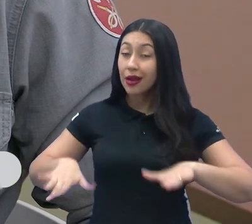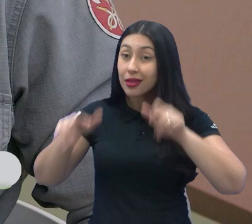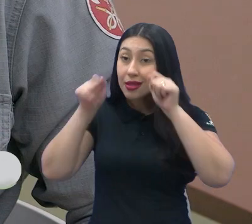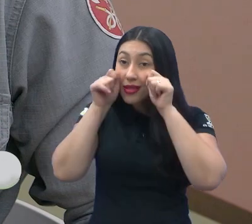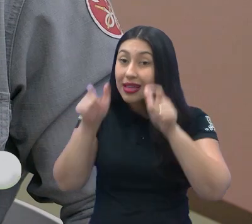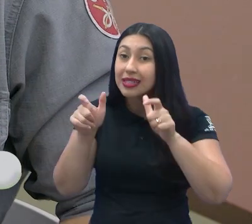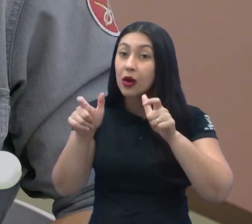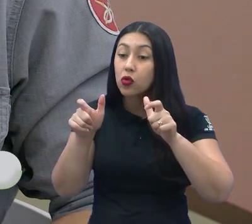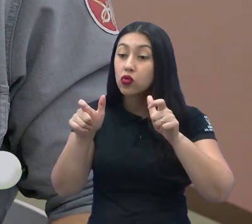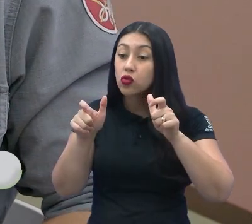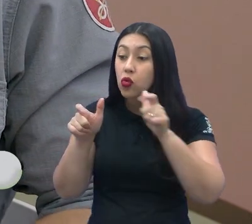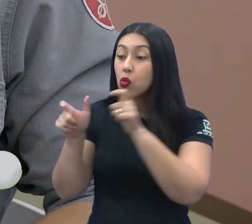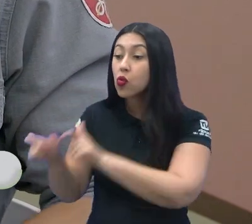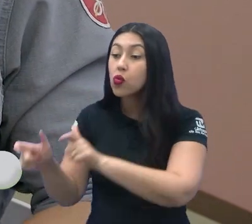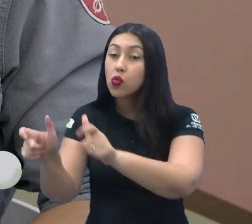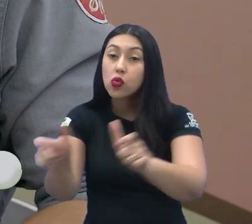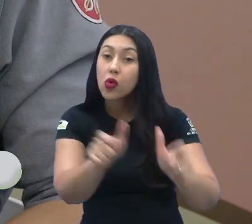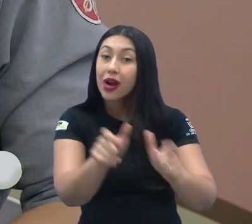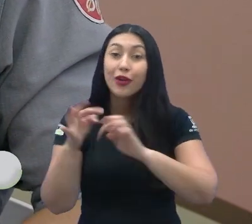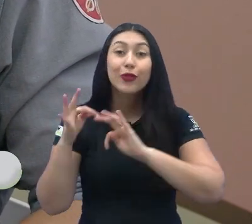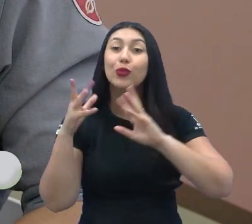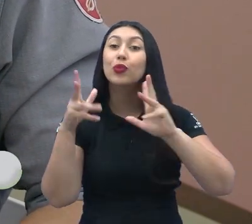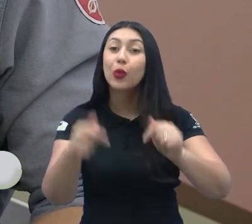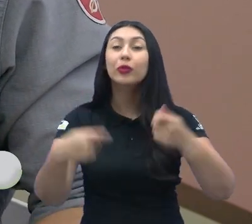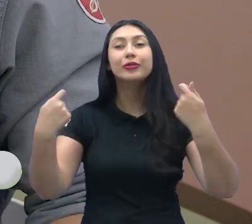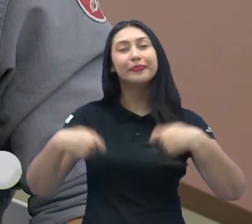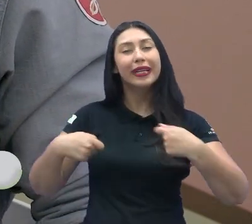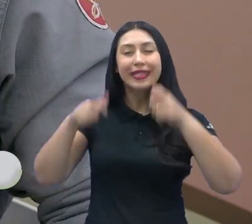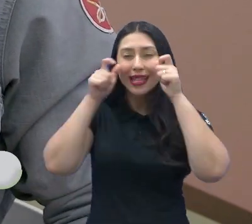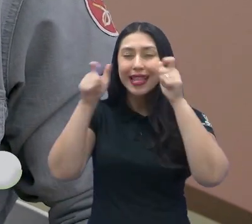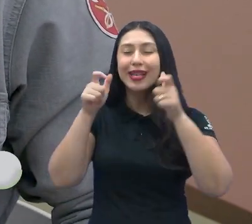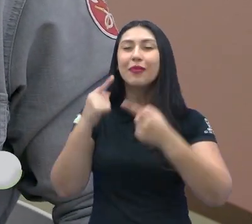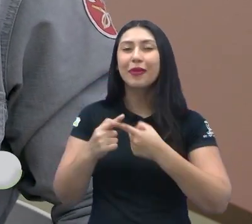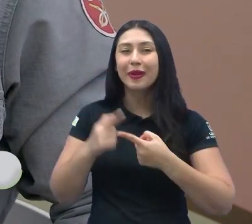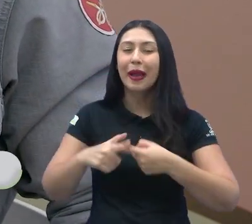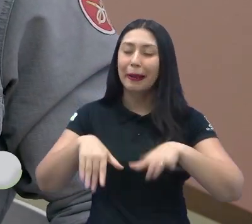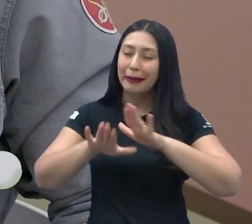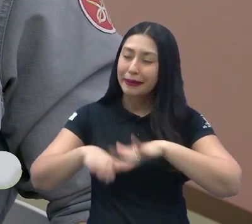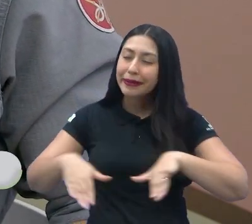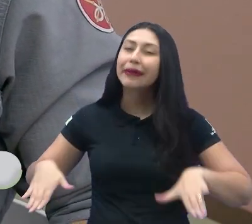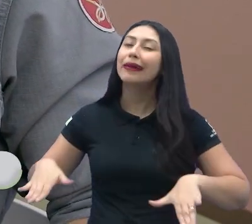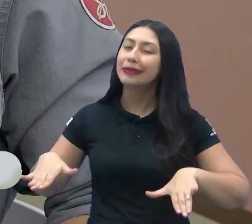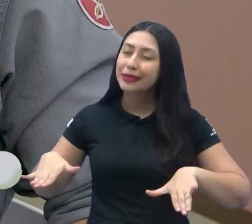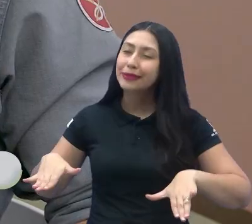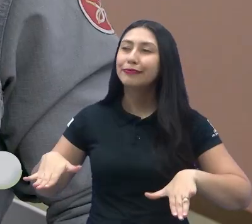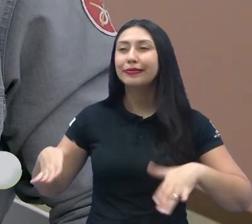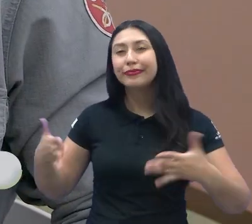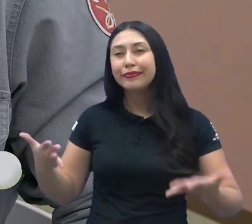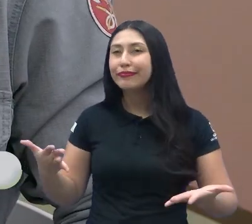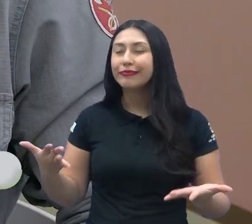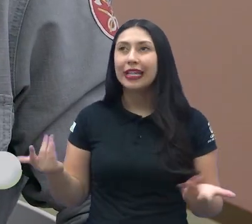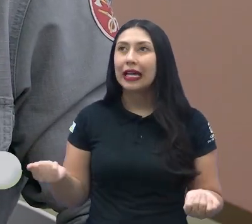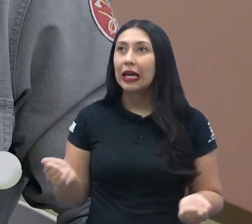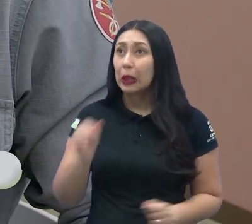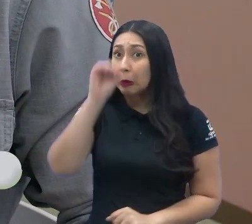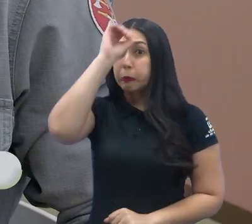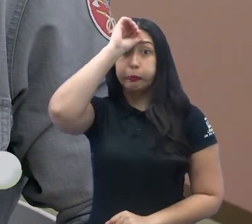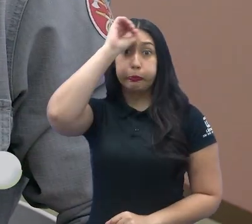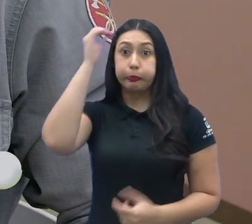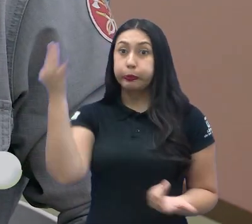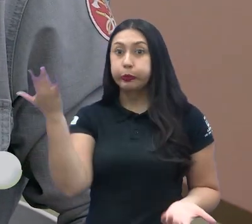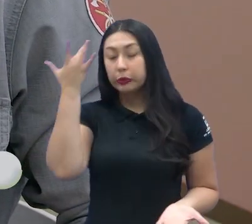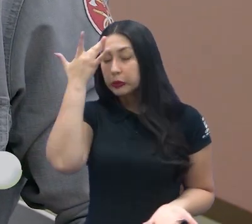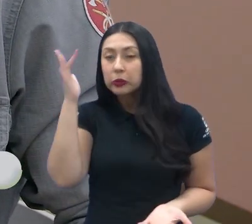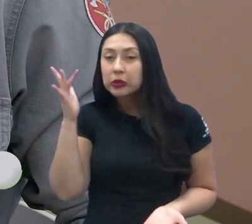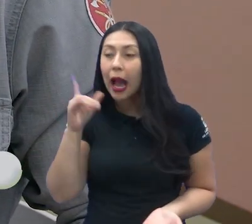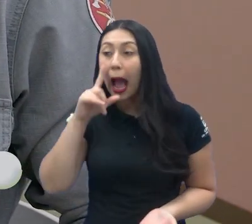os cômodos a criança consegue achar alguma maneira de se colocar em perigo ali, porque ela até não tem muita noção do que é perigoso, né? Então todos os